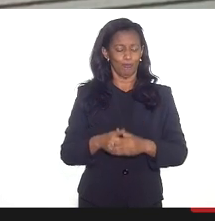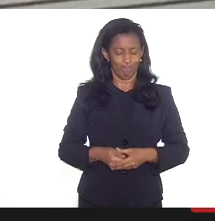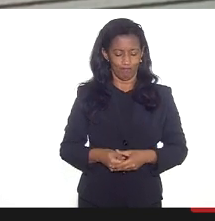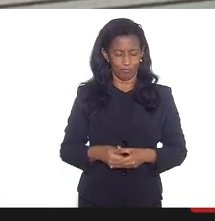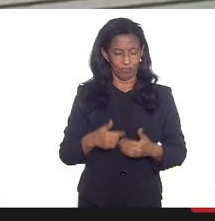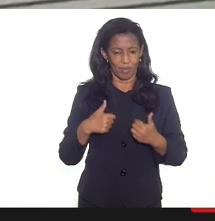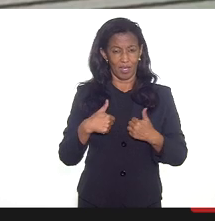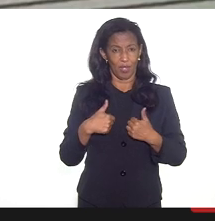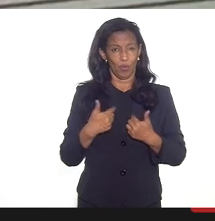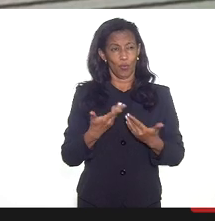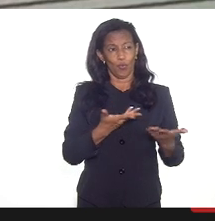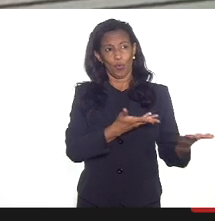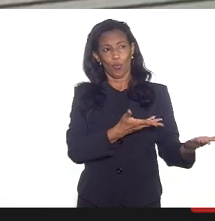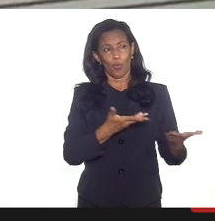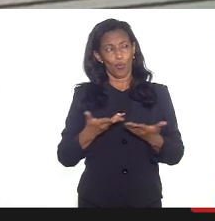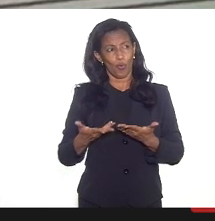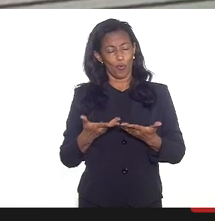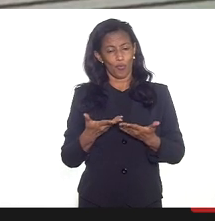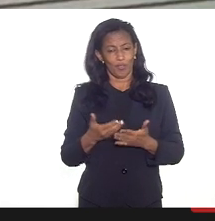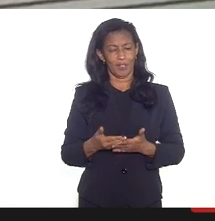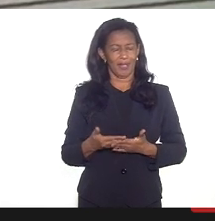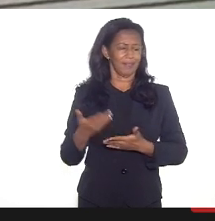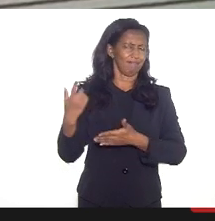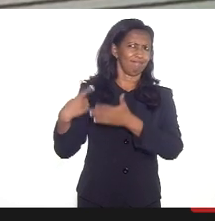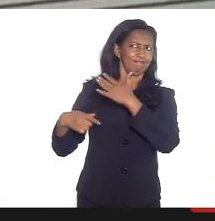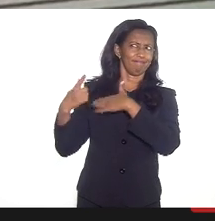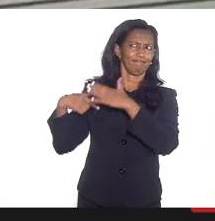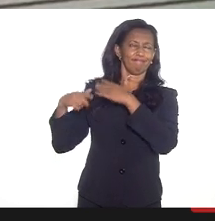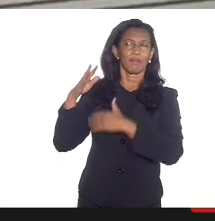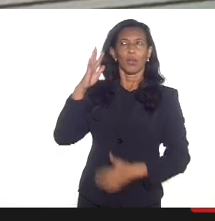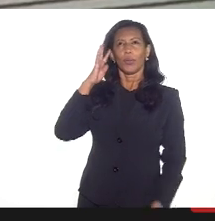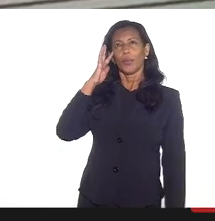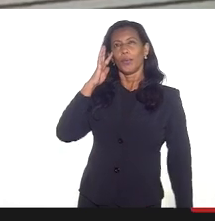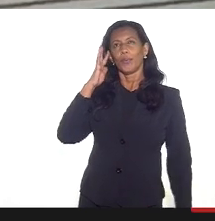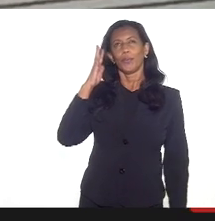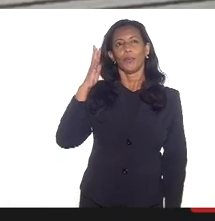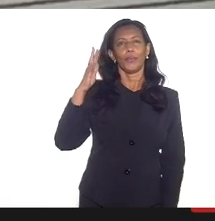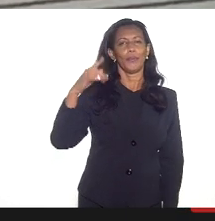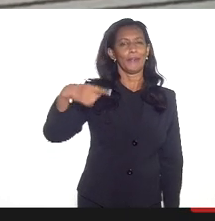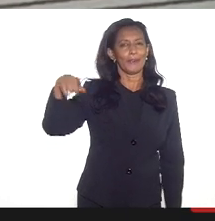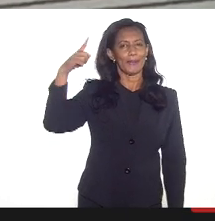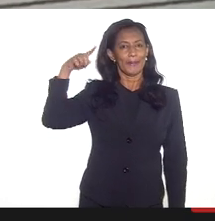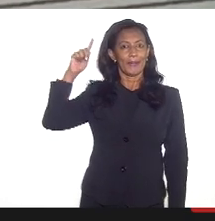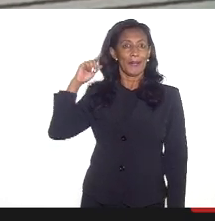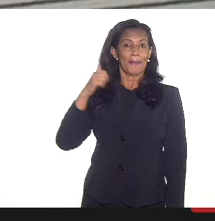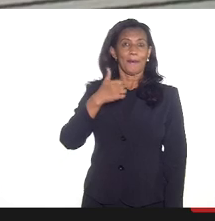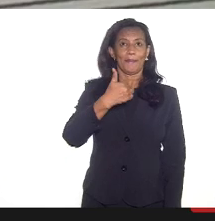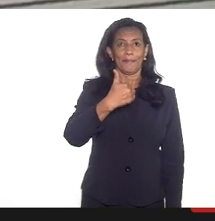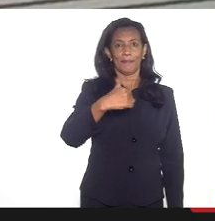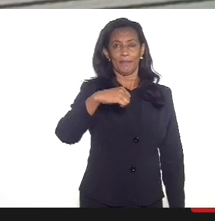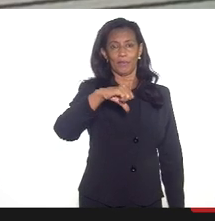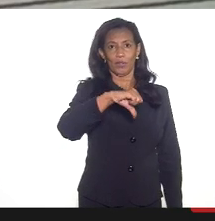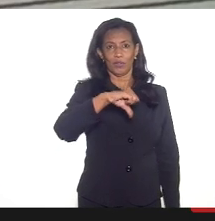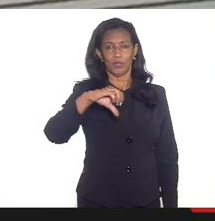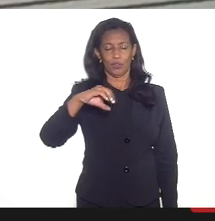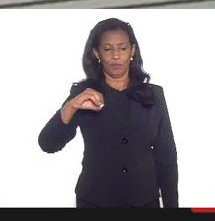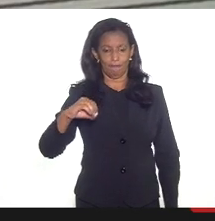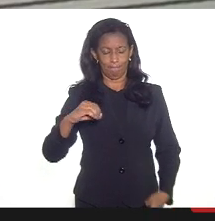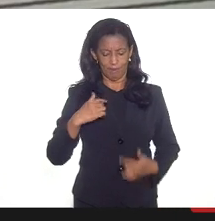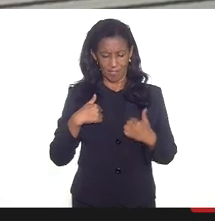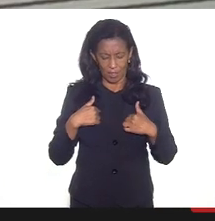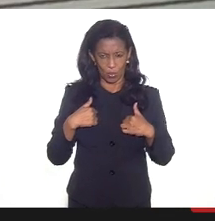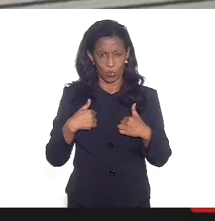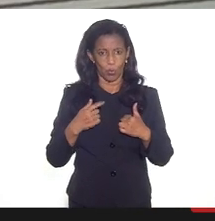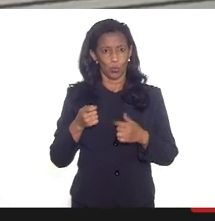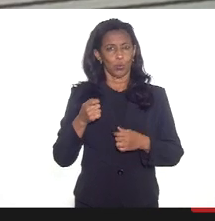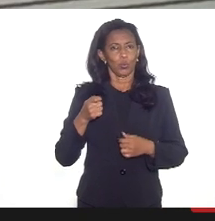convidá-las a virem comigo aos anos 90, fazer essa viagem há um tempo não tão distante assim. Eu era juiz desde